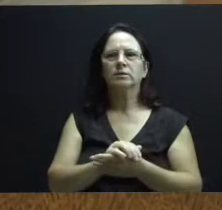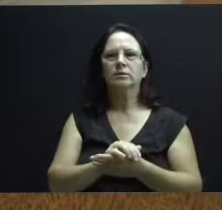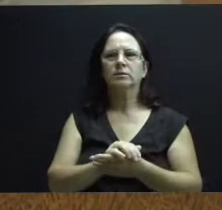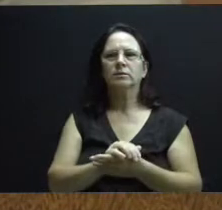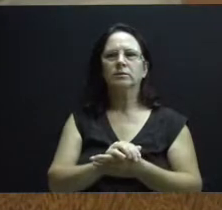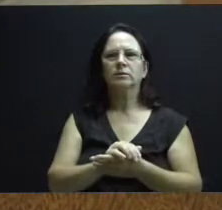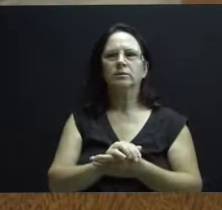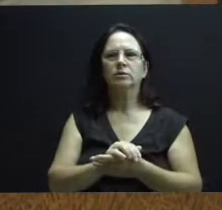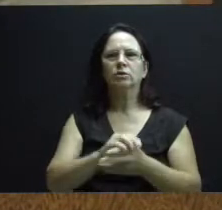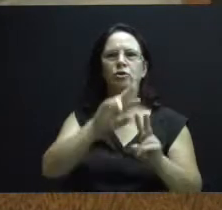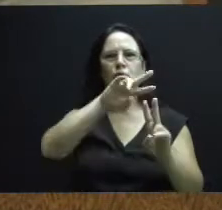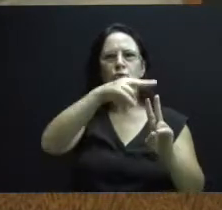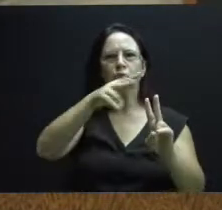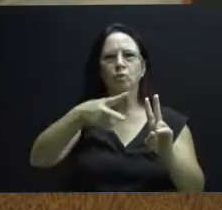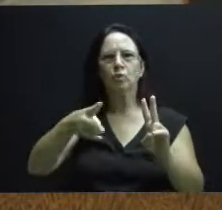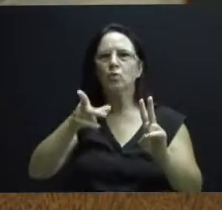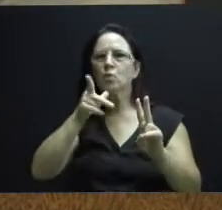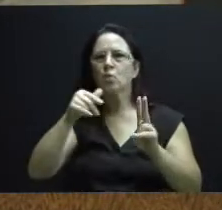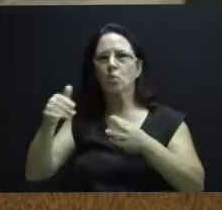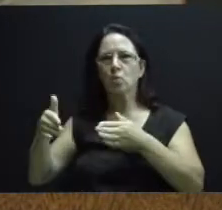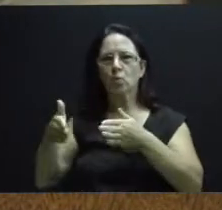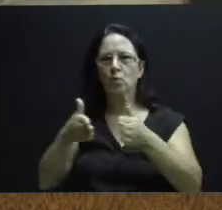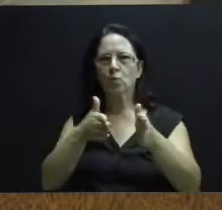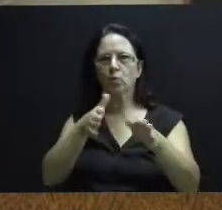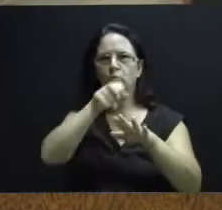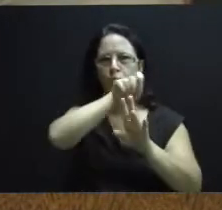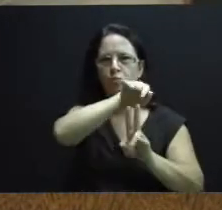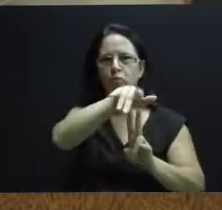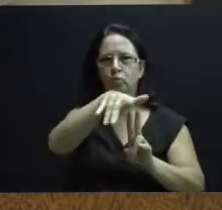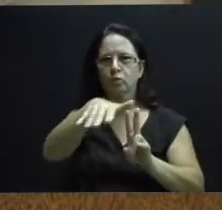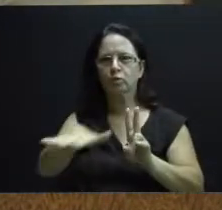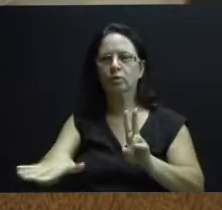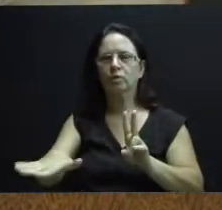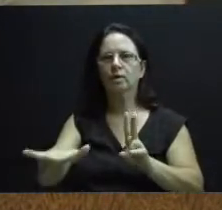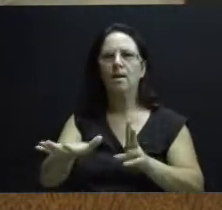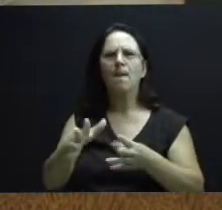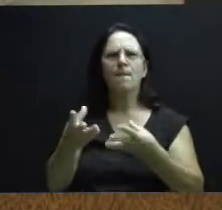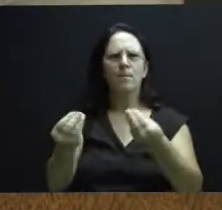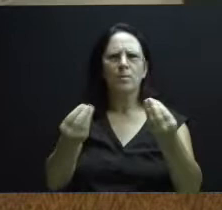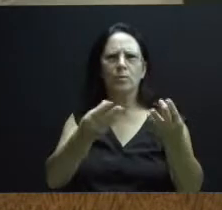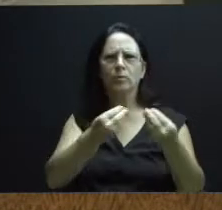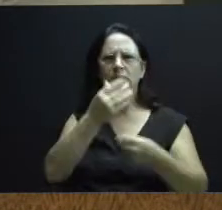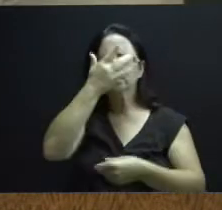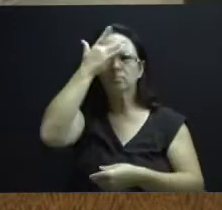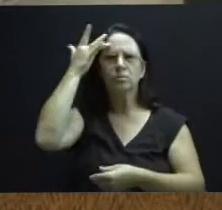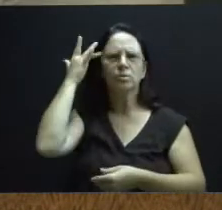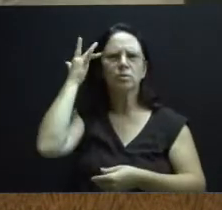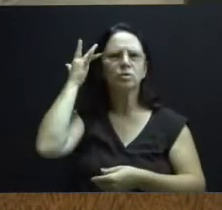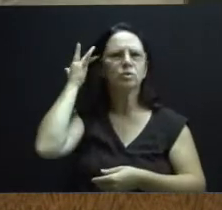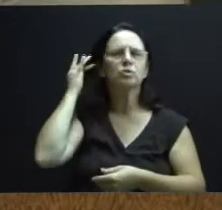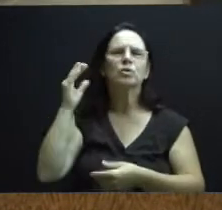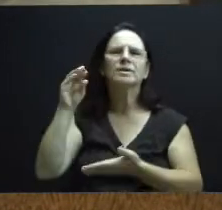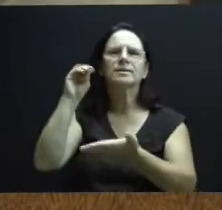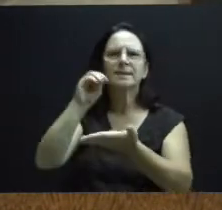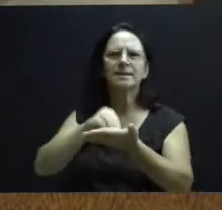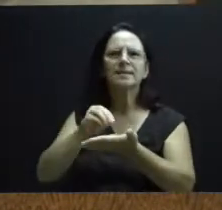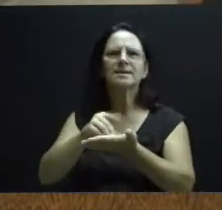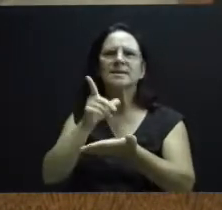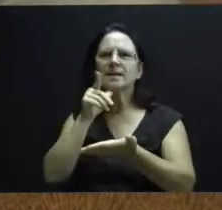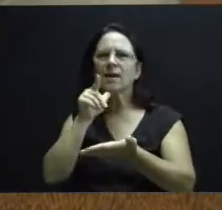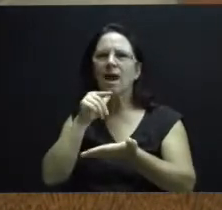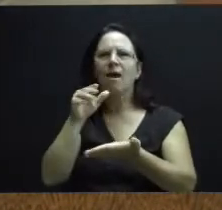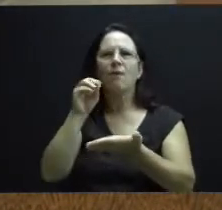próprio rio doce distribuíram distritos e deixaram milhares de moradores da região sem água e sem